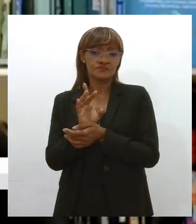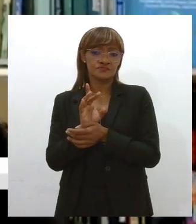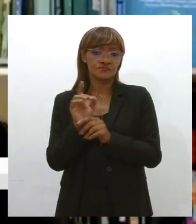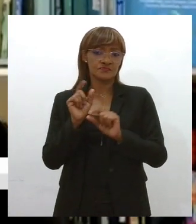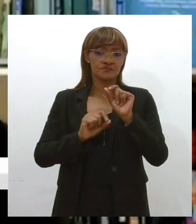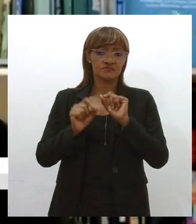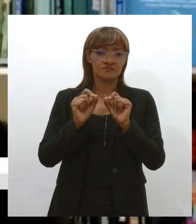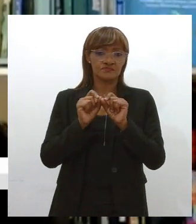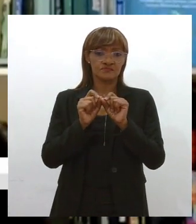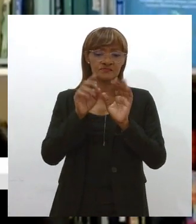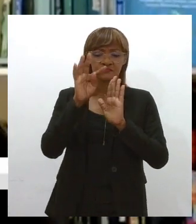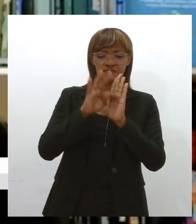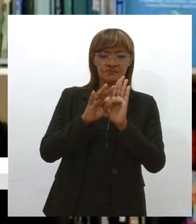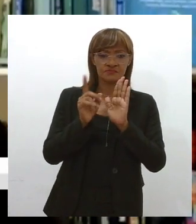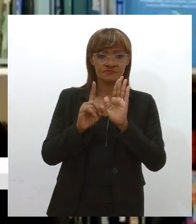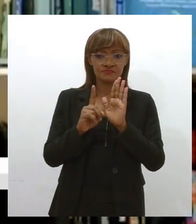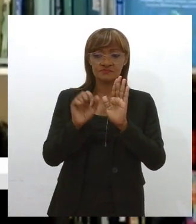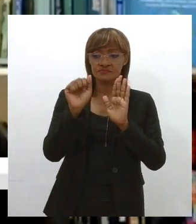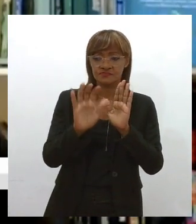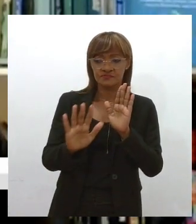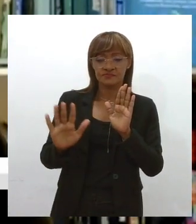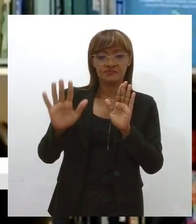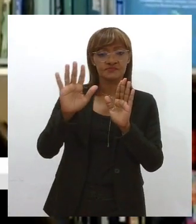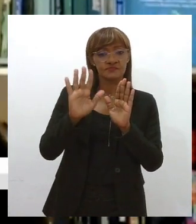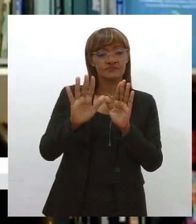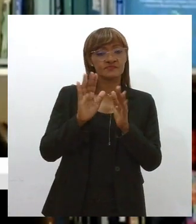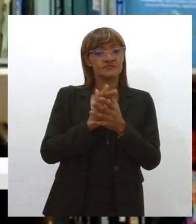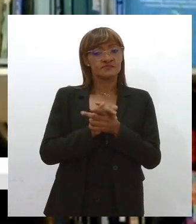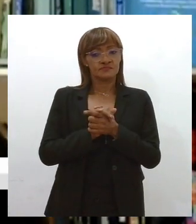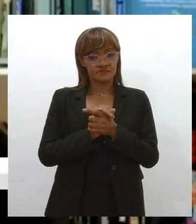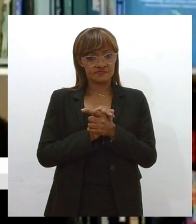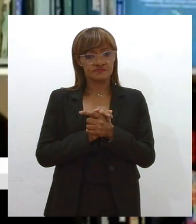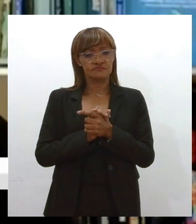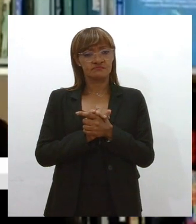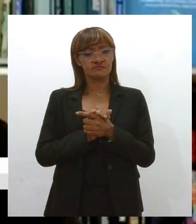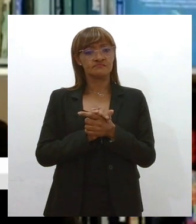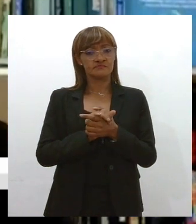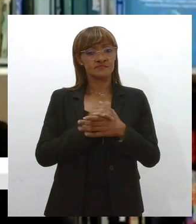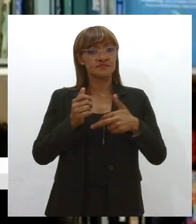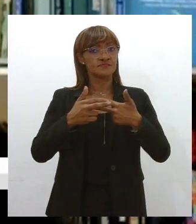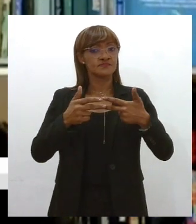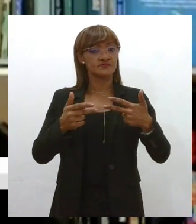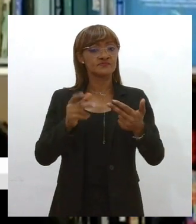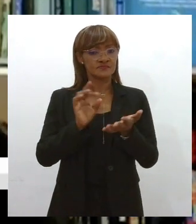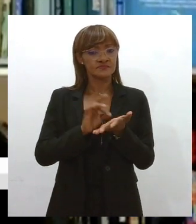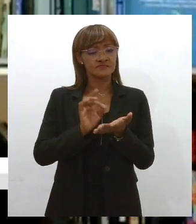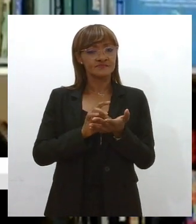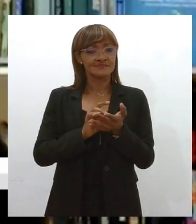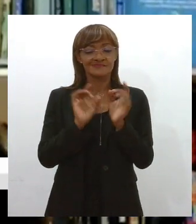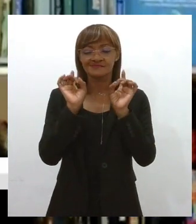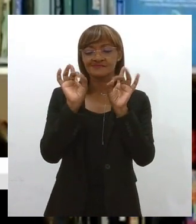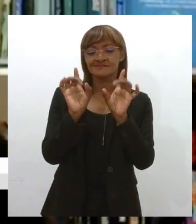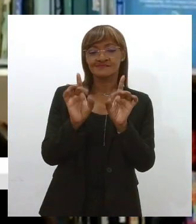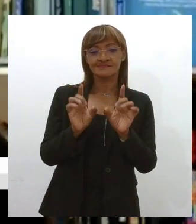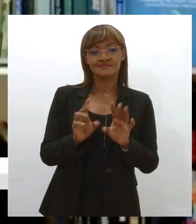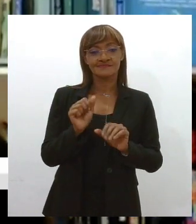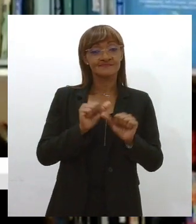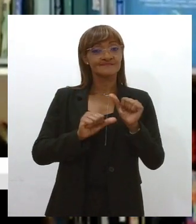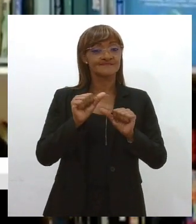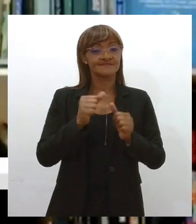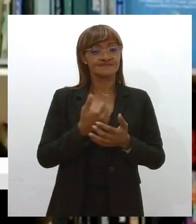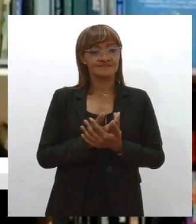texto, ele tem ilustrações, ele tem várias coisas que transformam ele numa coisa especial, sabe? Então, ele tem todo um